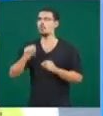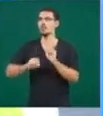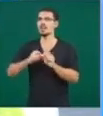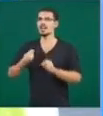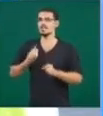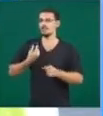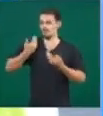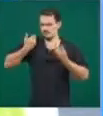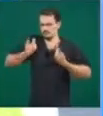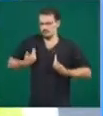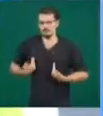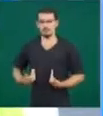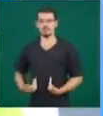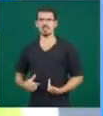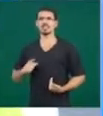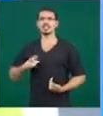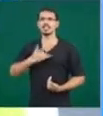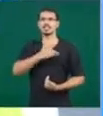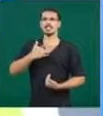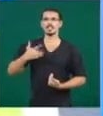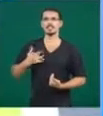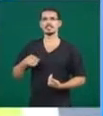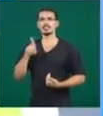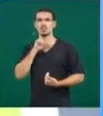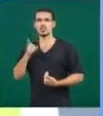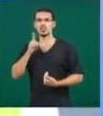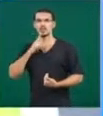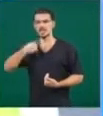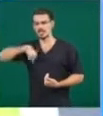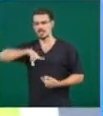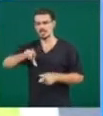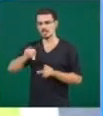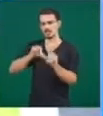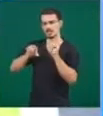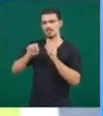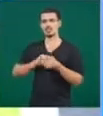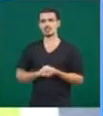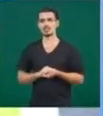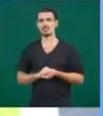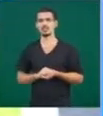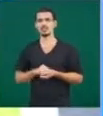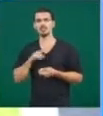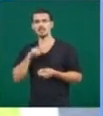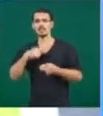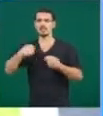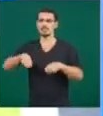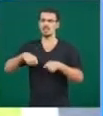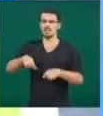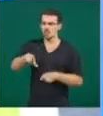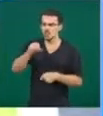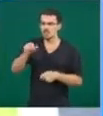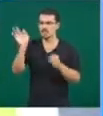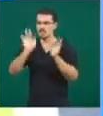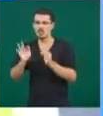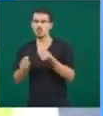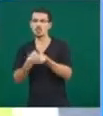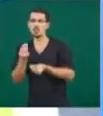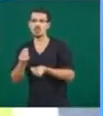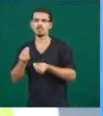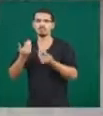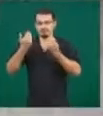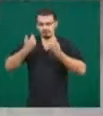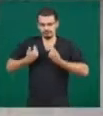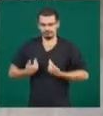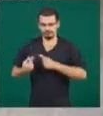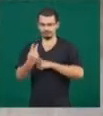gente com saúde e todos os dias a gente tem uma escolha. Você tem que acordar todos os dias e escolher ser feliz. E para ser feliz, você tem que cuidar de você.